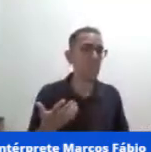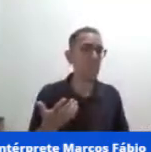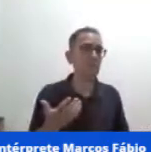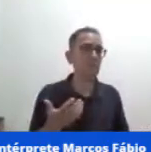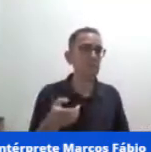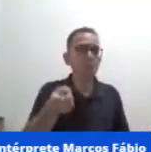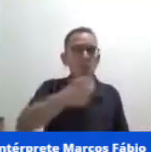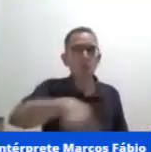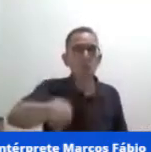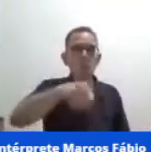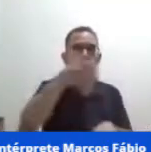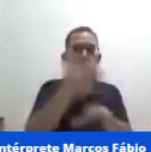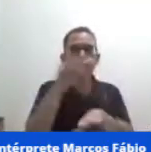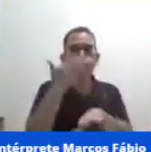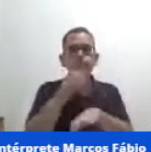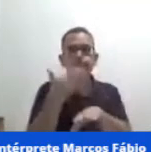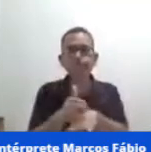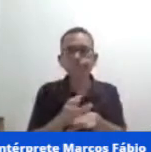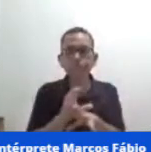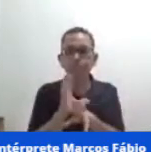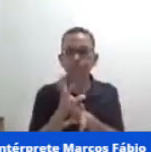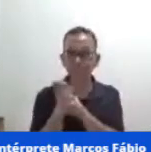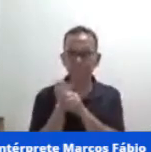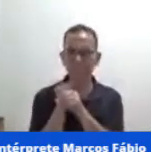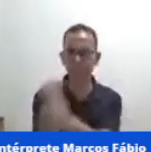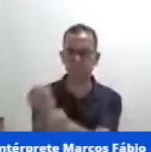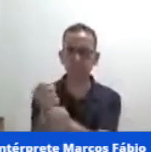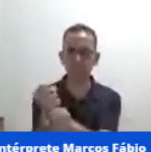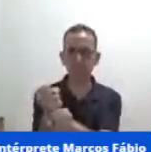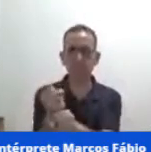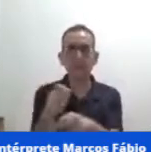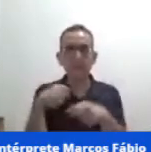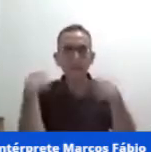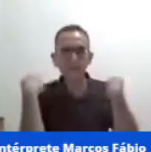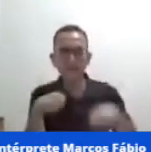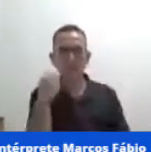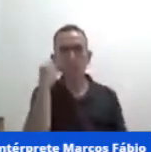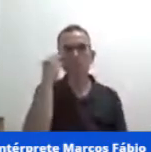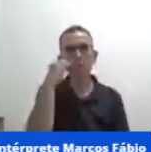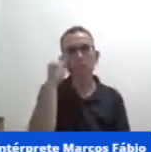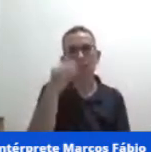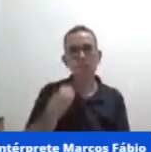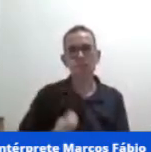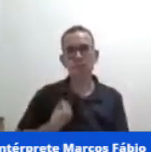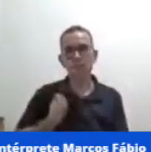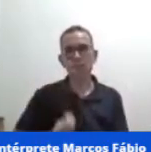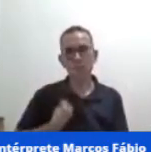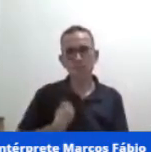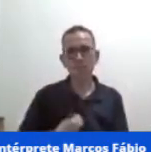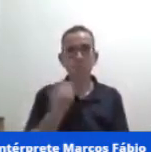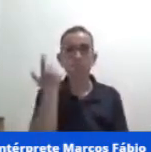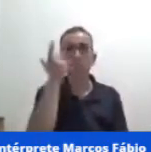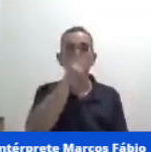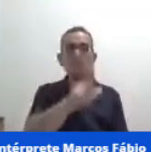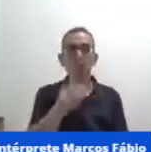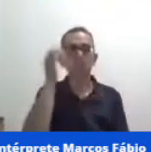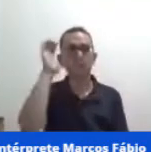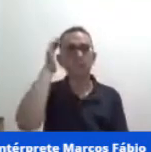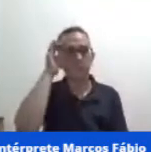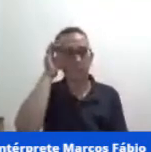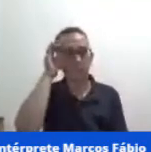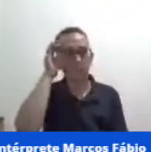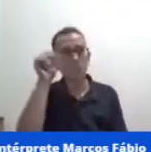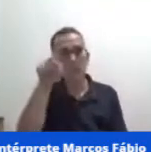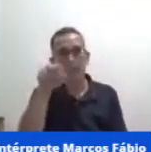essas habilidades ali tão intrínsecas, tão assim, que eu preciso vivenciar, entender o que é que